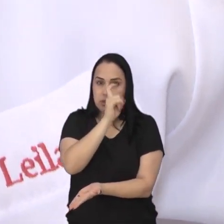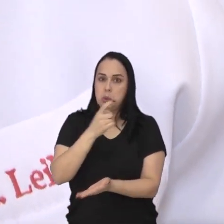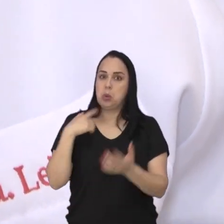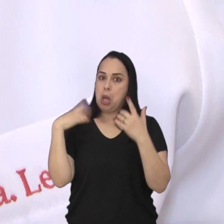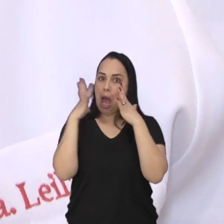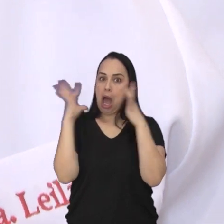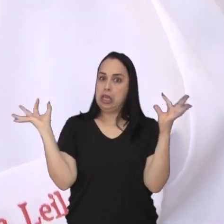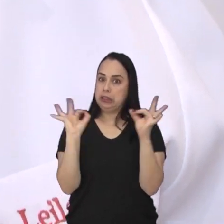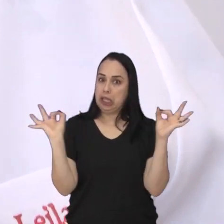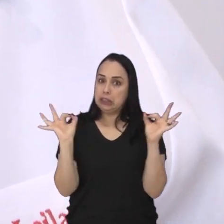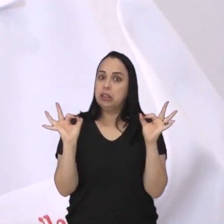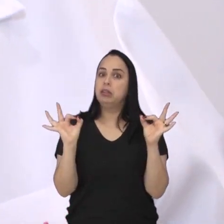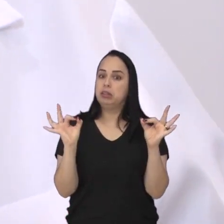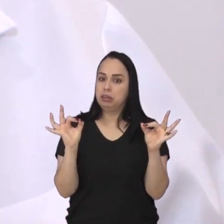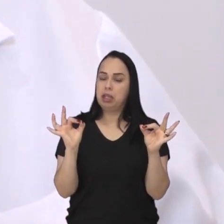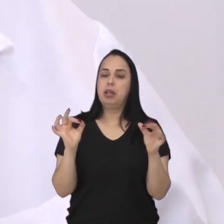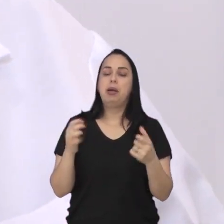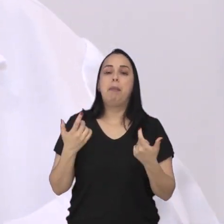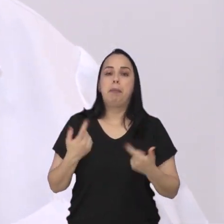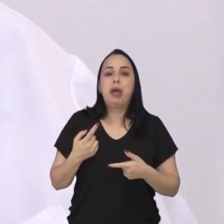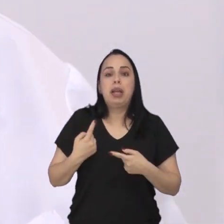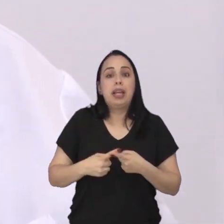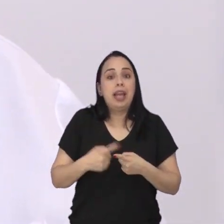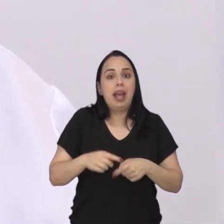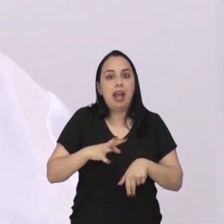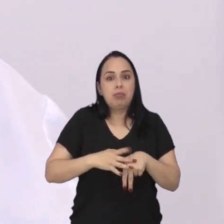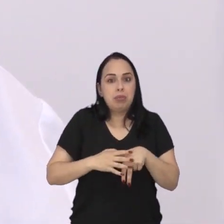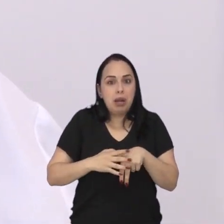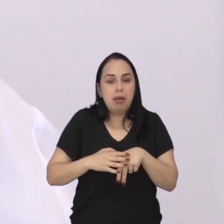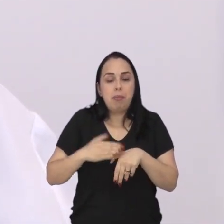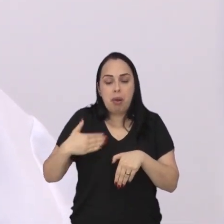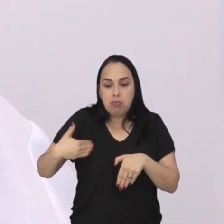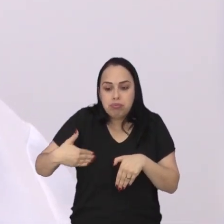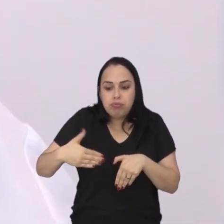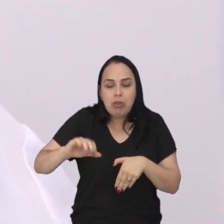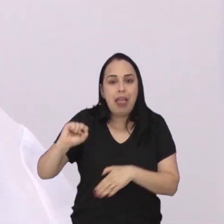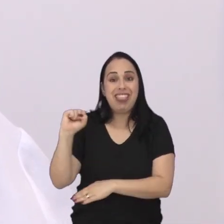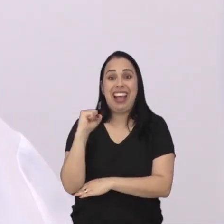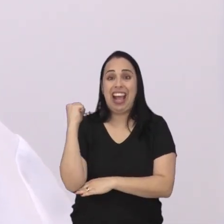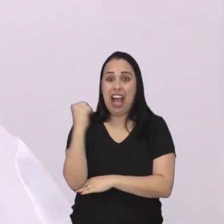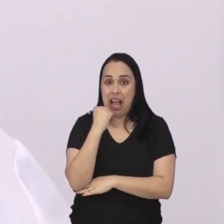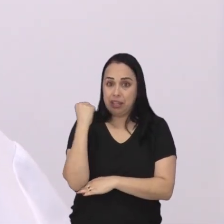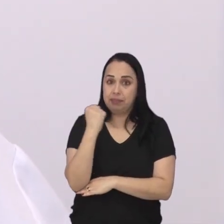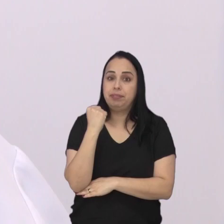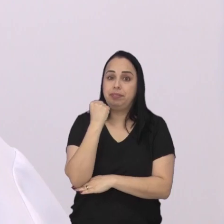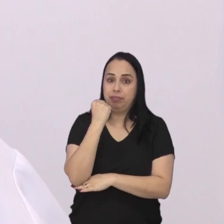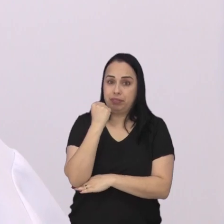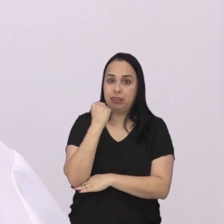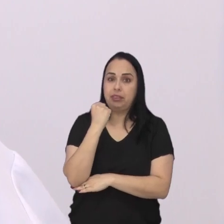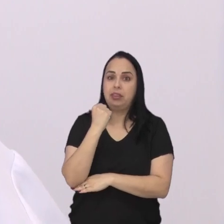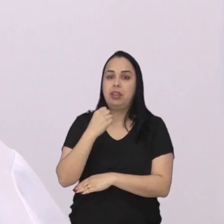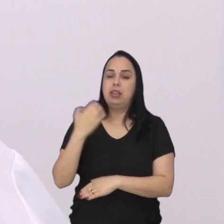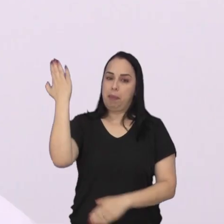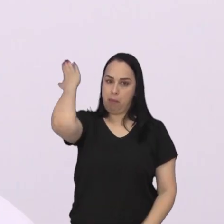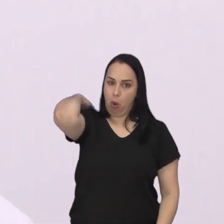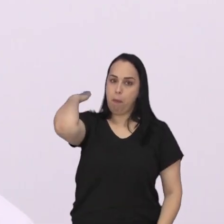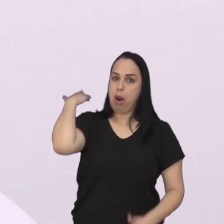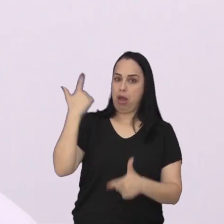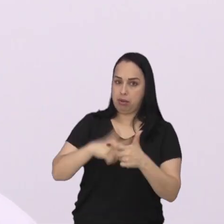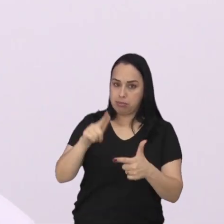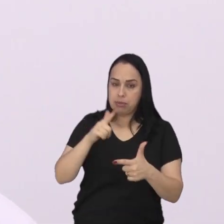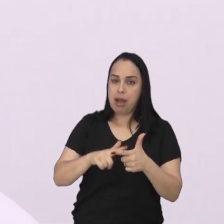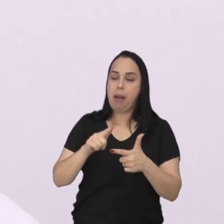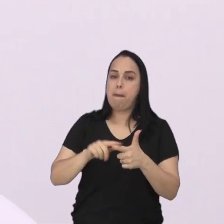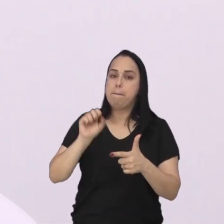número alarmante que preocupa especialistas, já que a doença desencadeia quadros clínicos graves, como